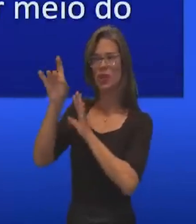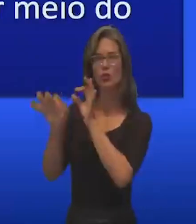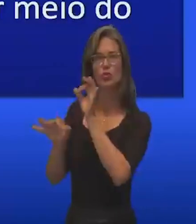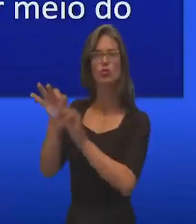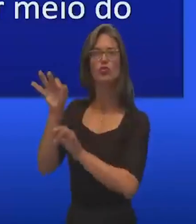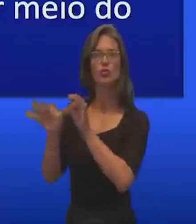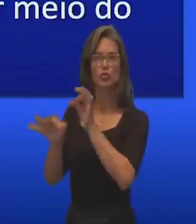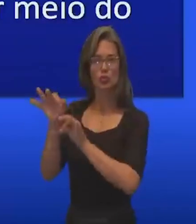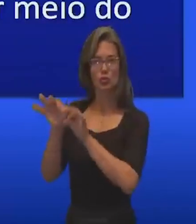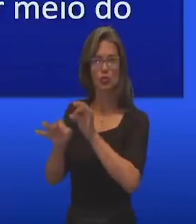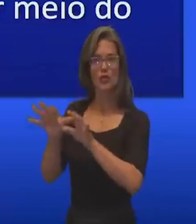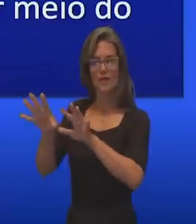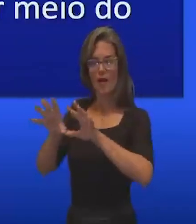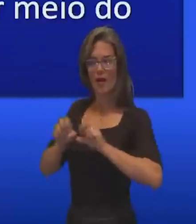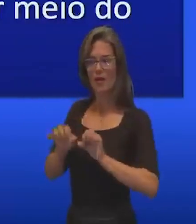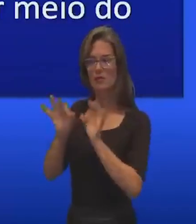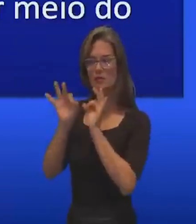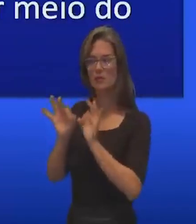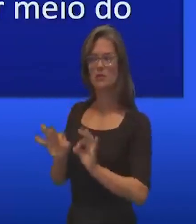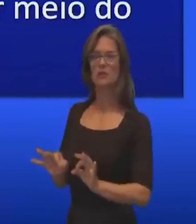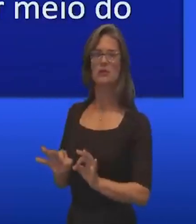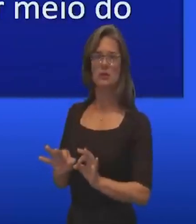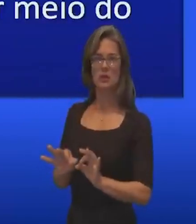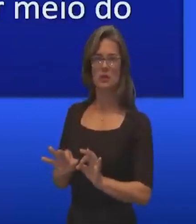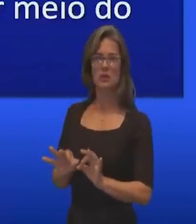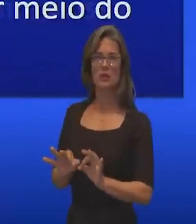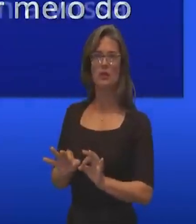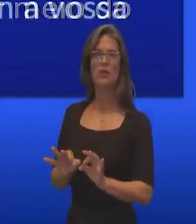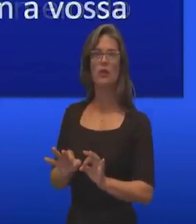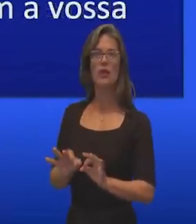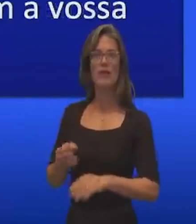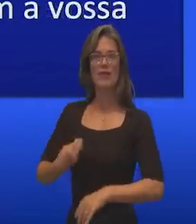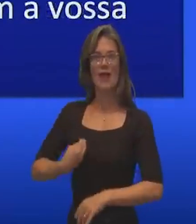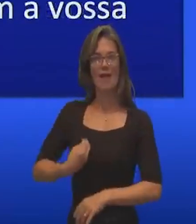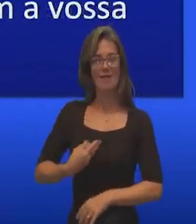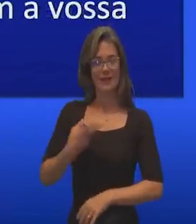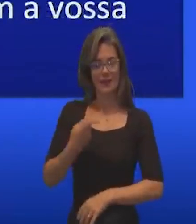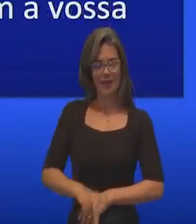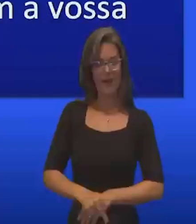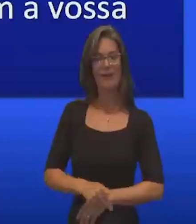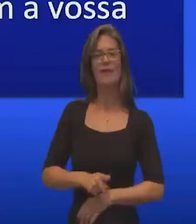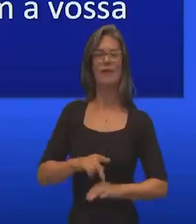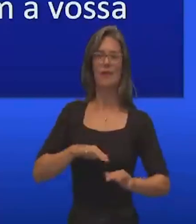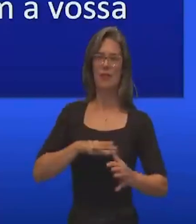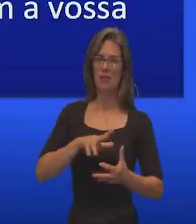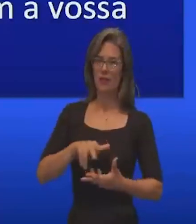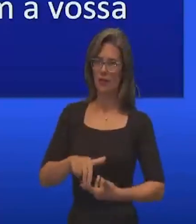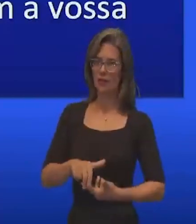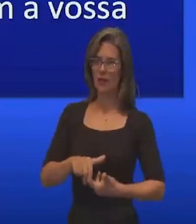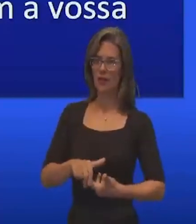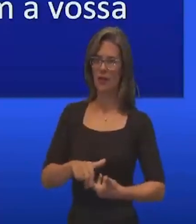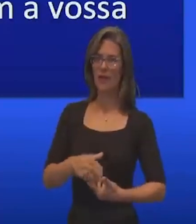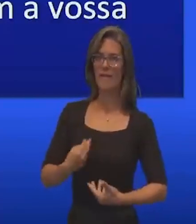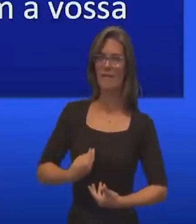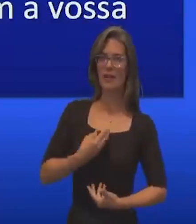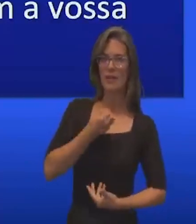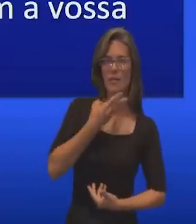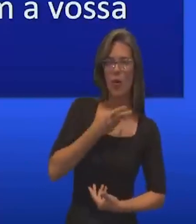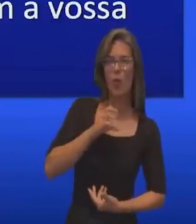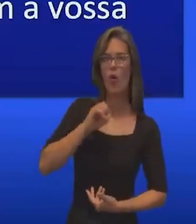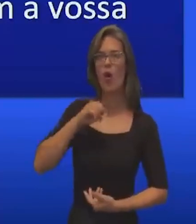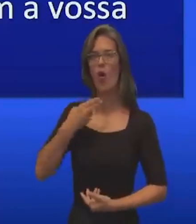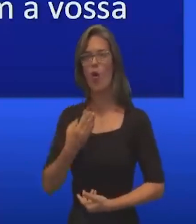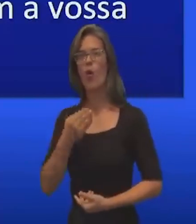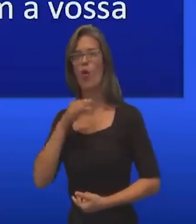receba o que fez por meio do corpo, segundo o que praticou, o bem ou o mal. Portanto,